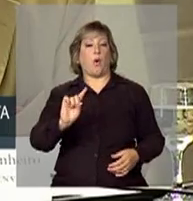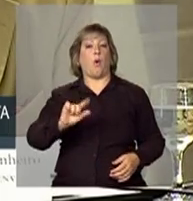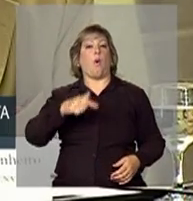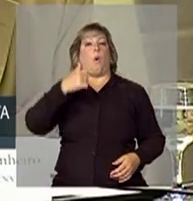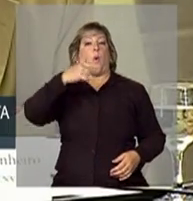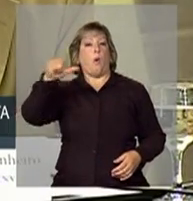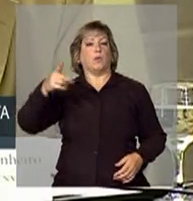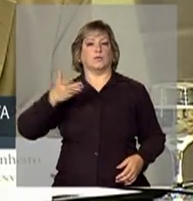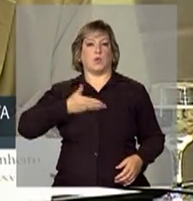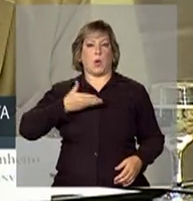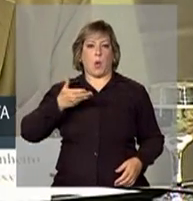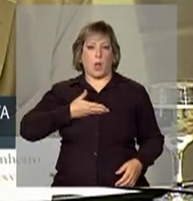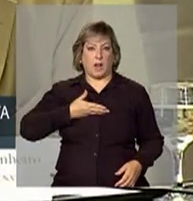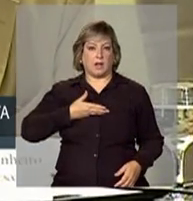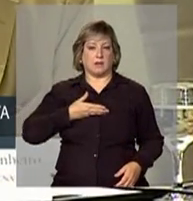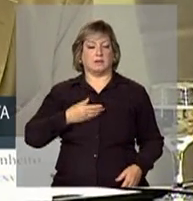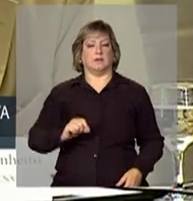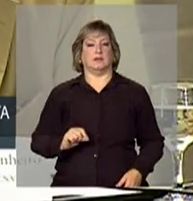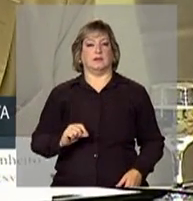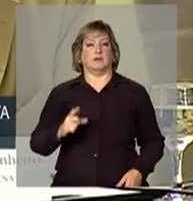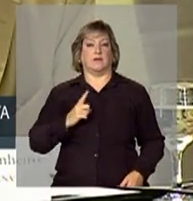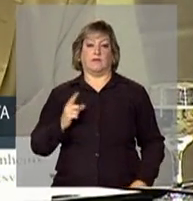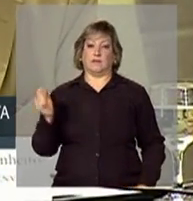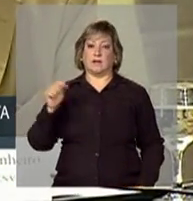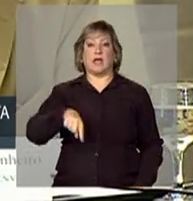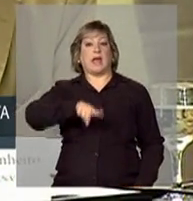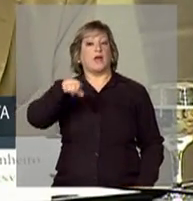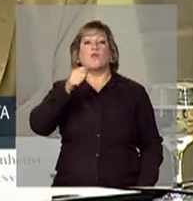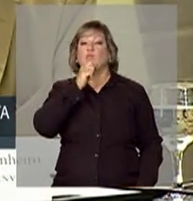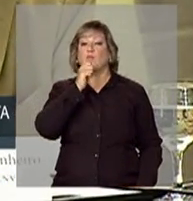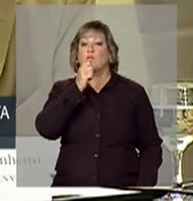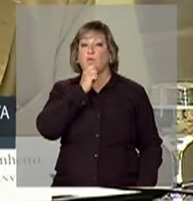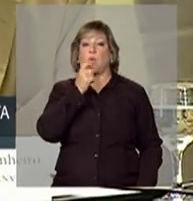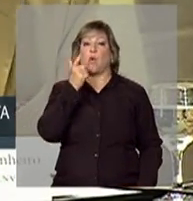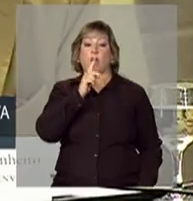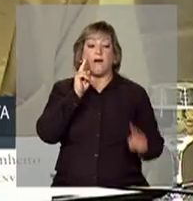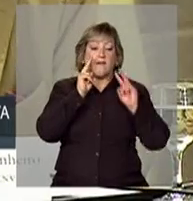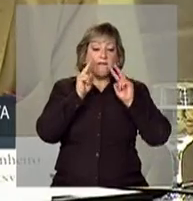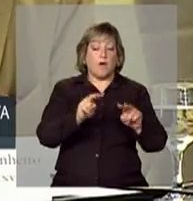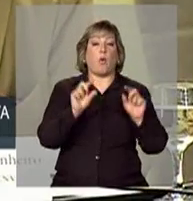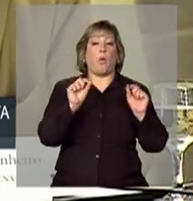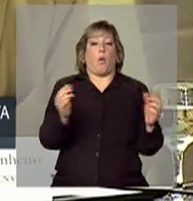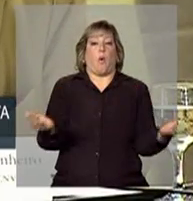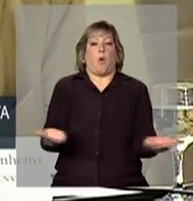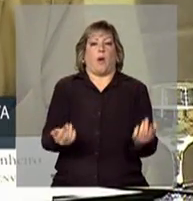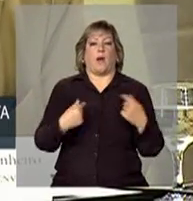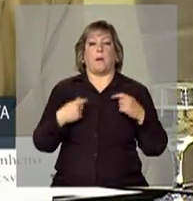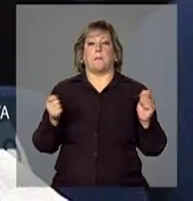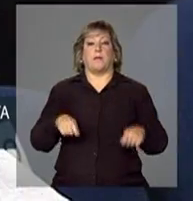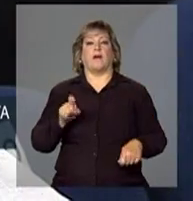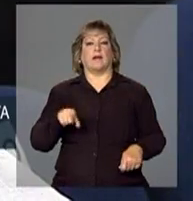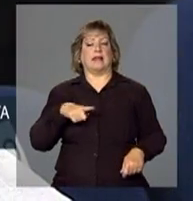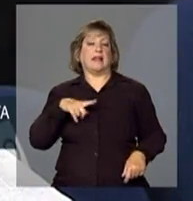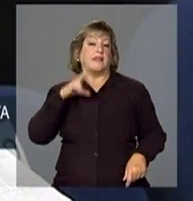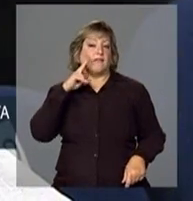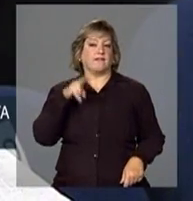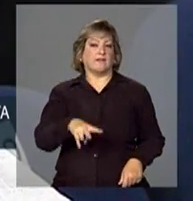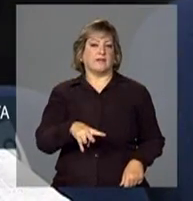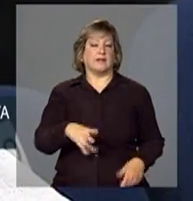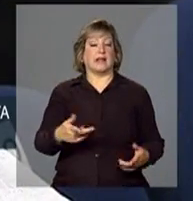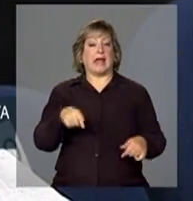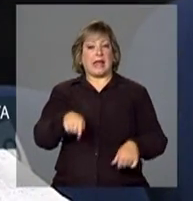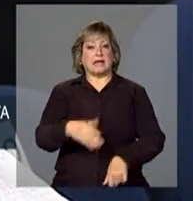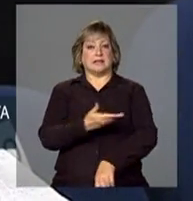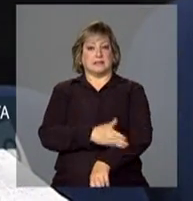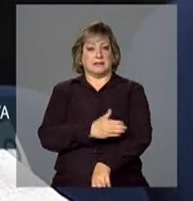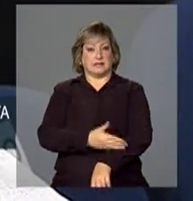virão e eles não terão conseguido ver o que hoje eu poderia ter visto. Né? É esse exercício